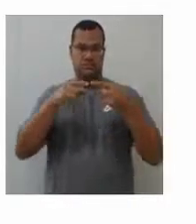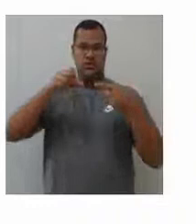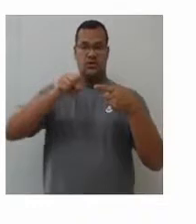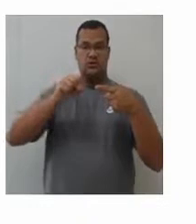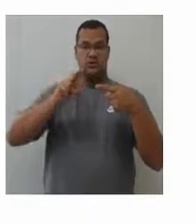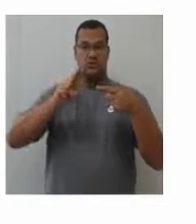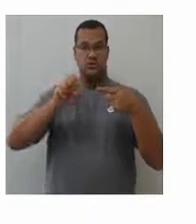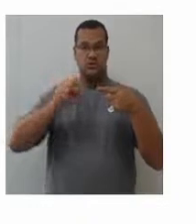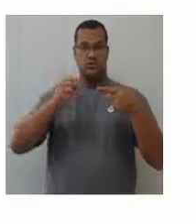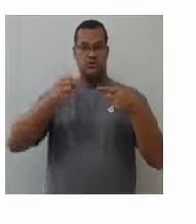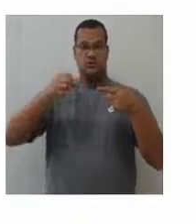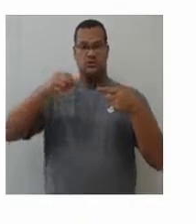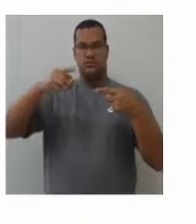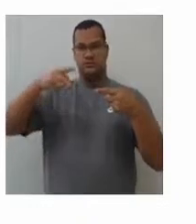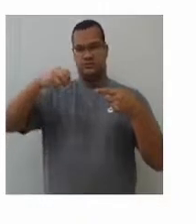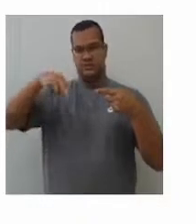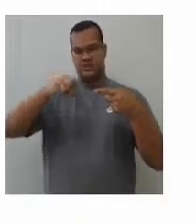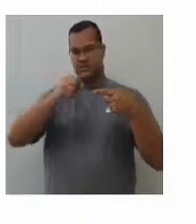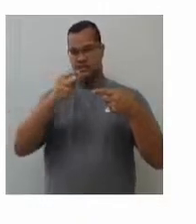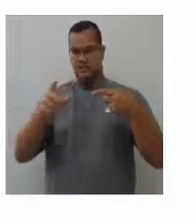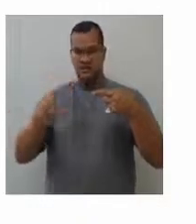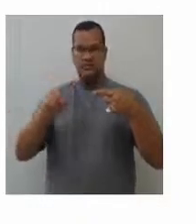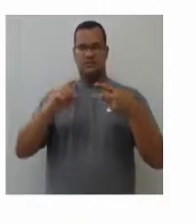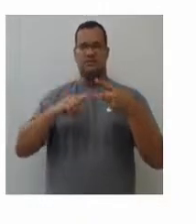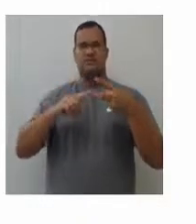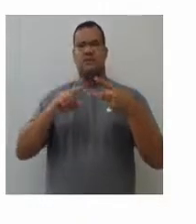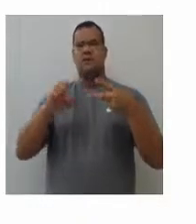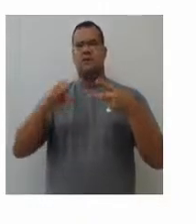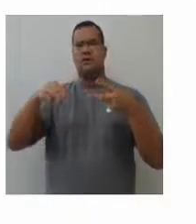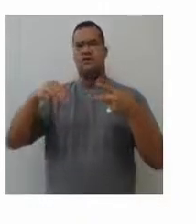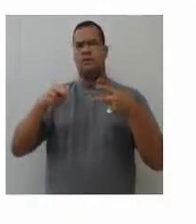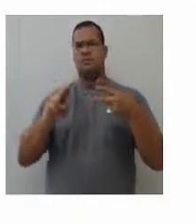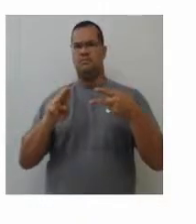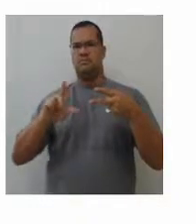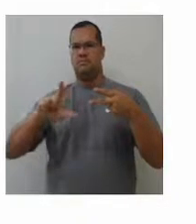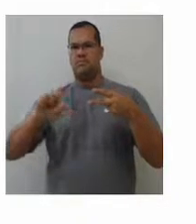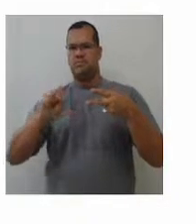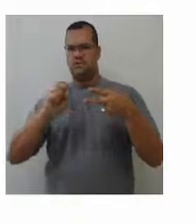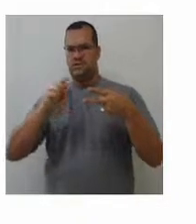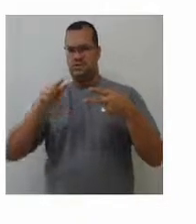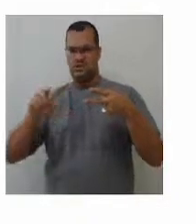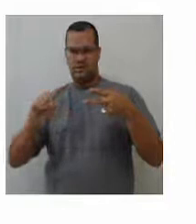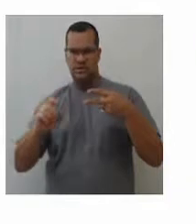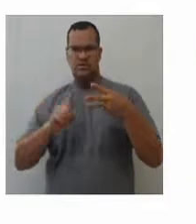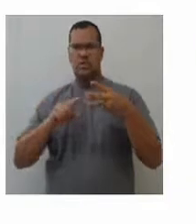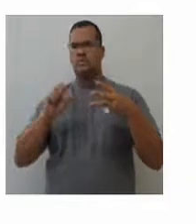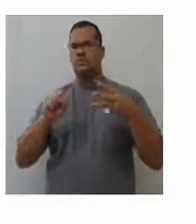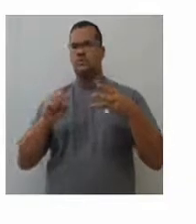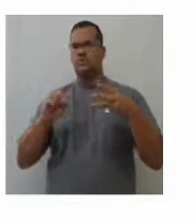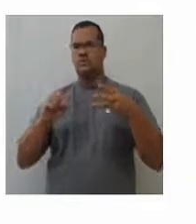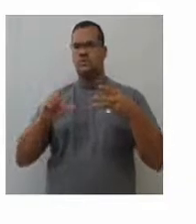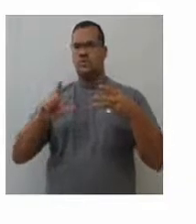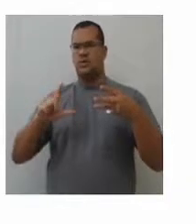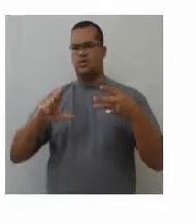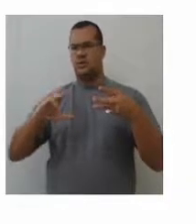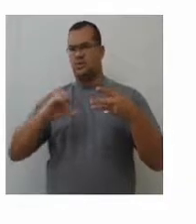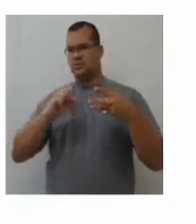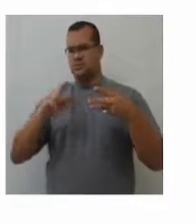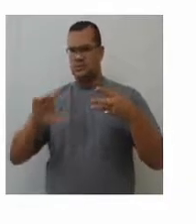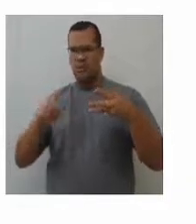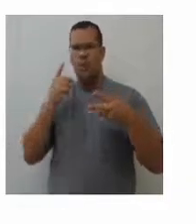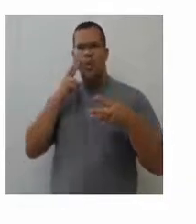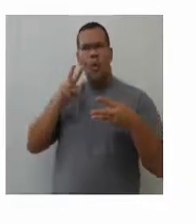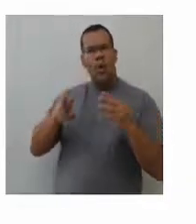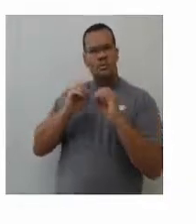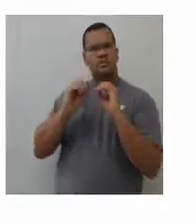suspensão, emulsão, dispersão coloidal e solução. Olhem muito bem para o slide.